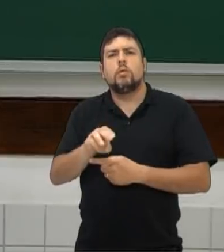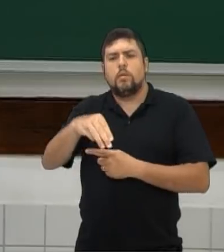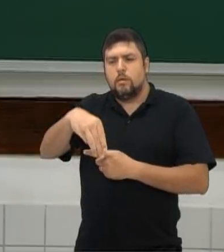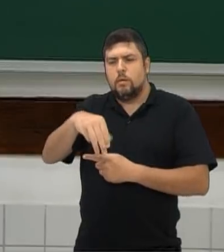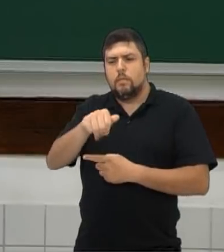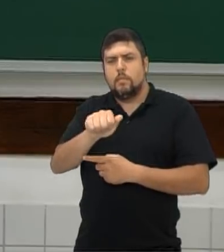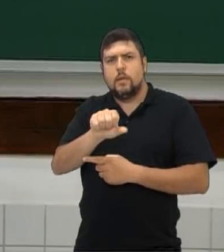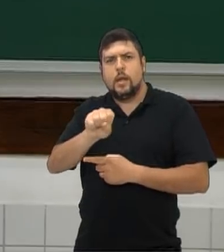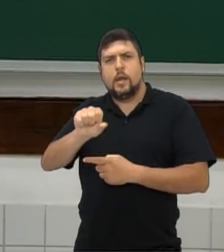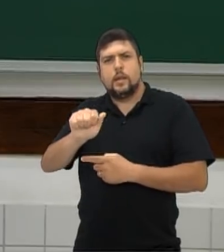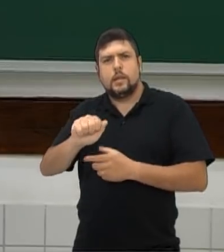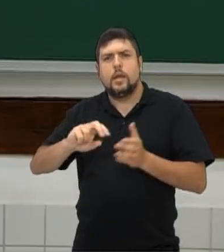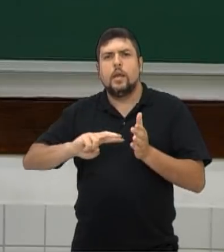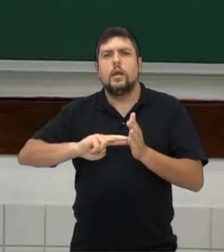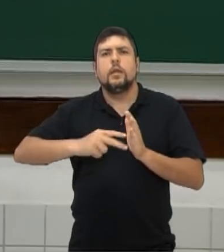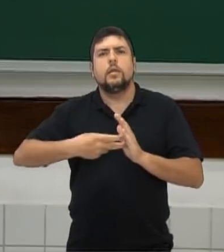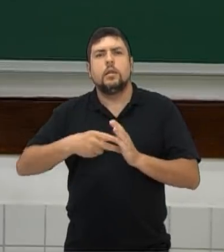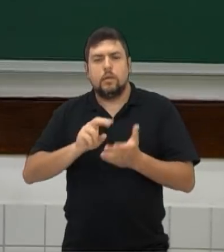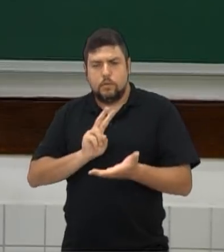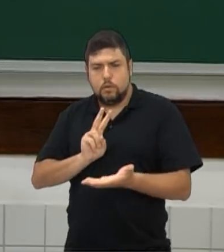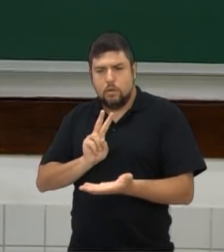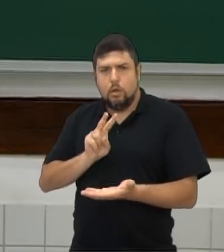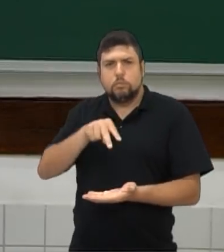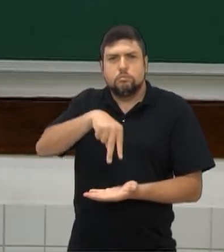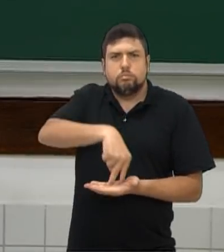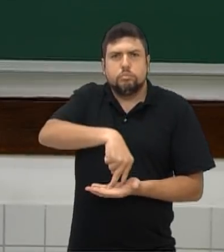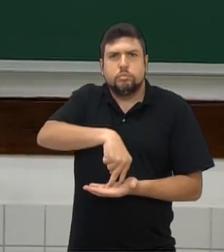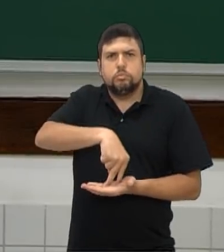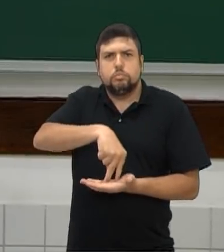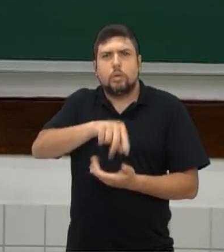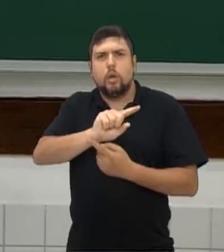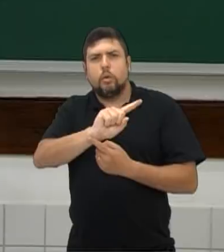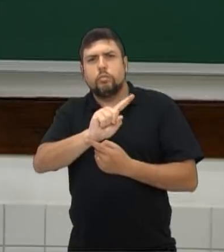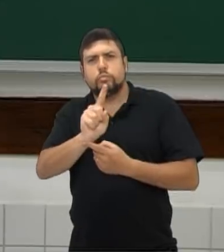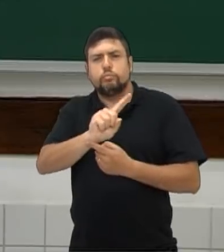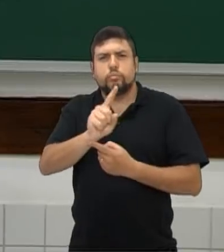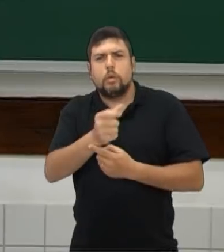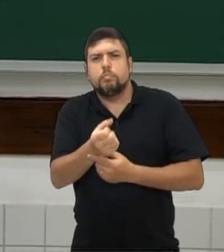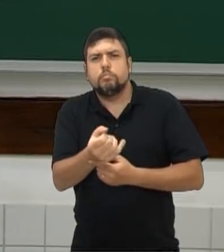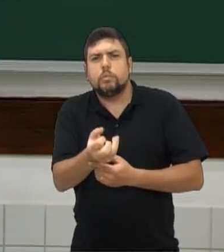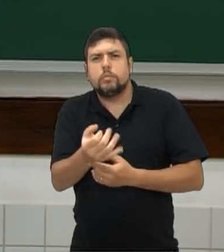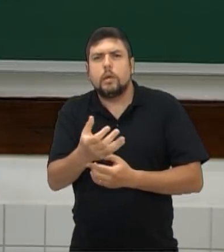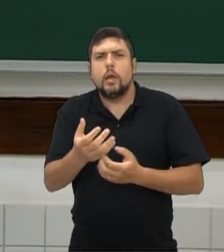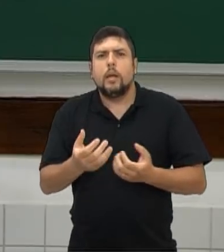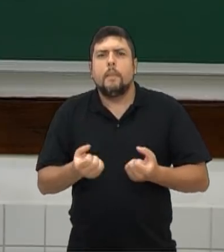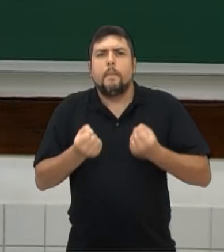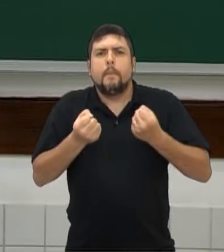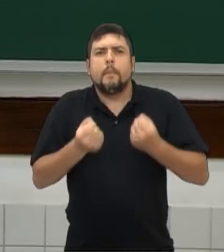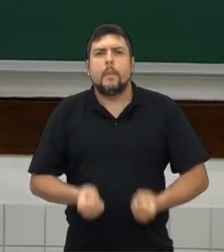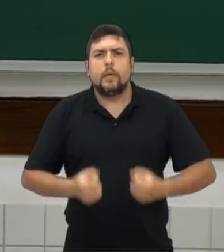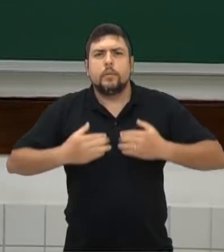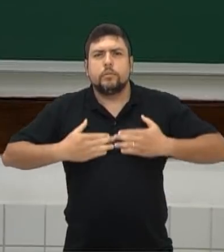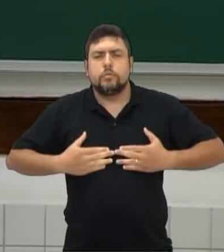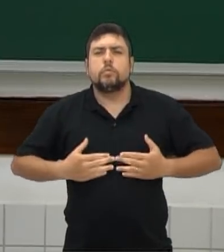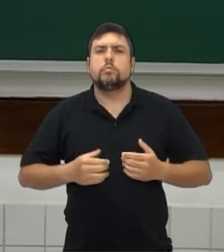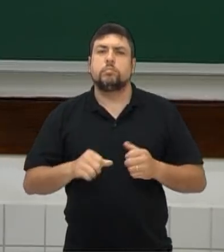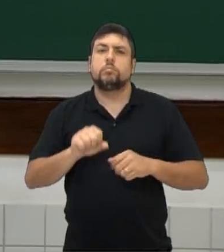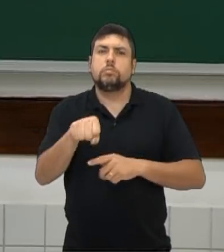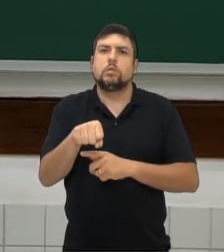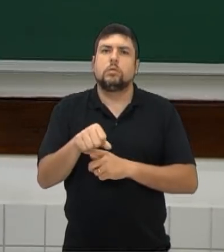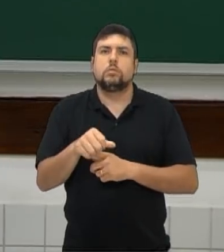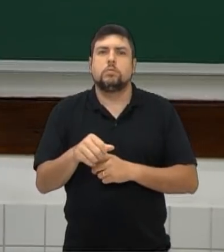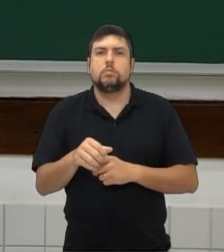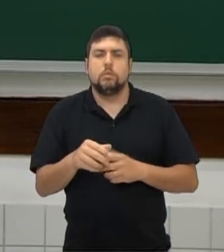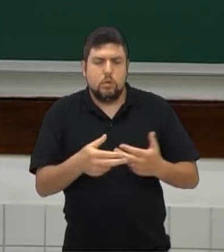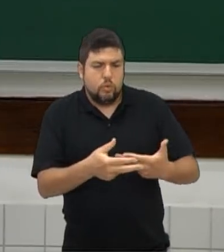peso? Isso mesmo, é a sua massa corporal, certo? Então, é quanto de peso tem um